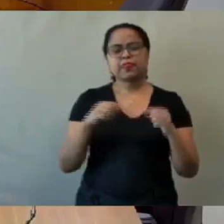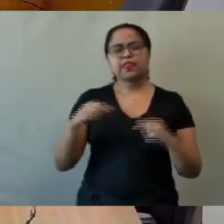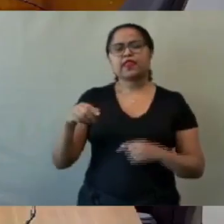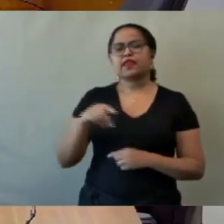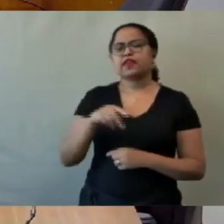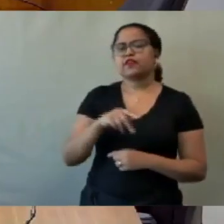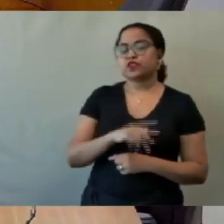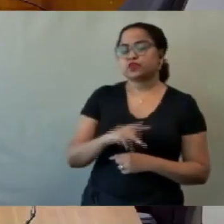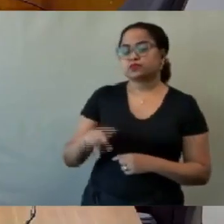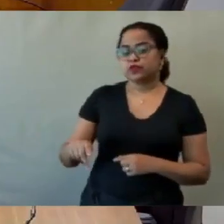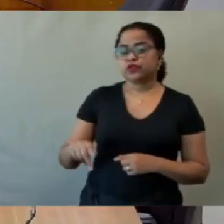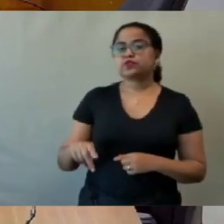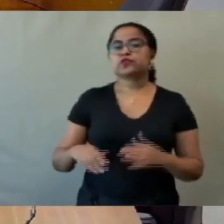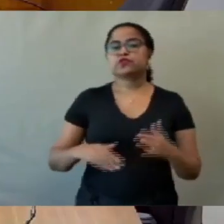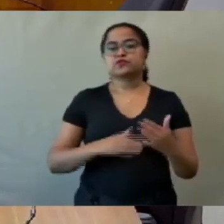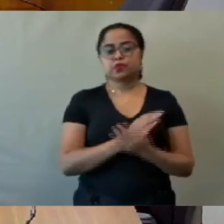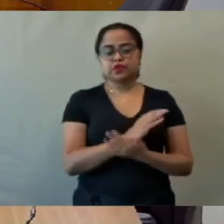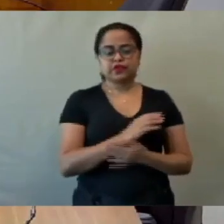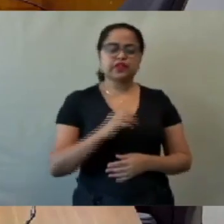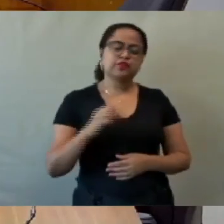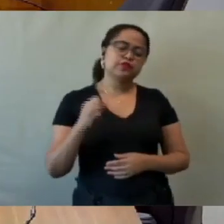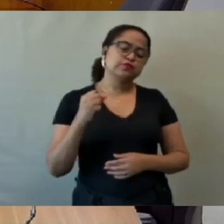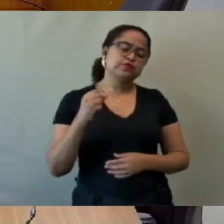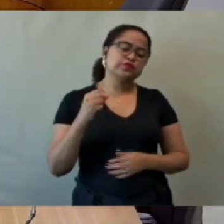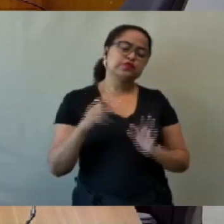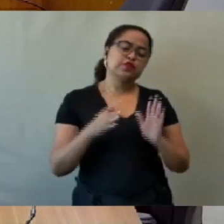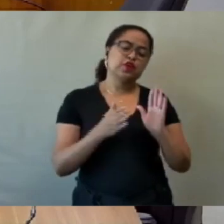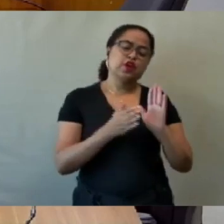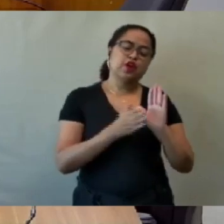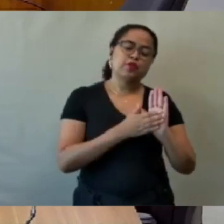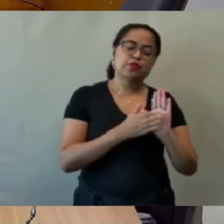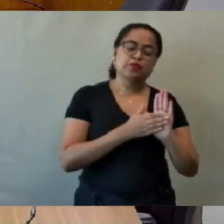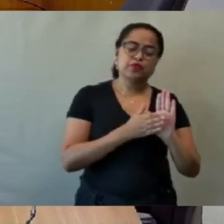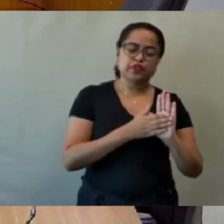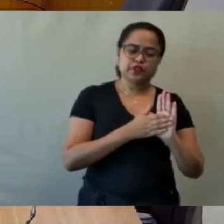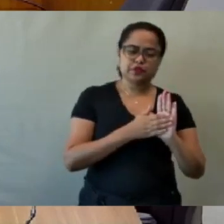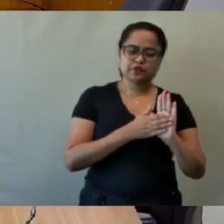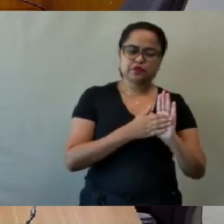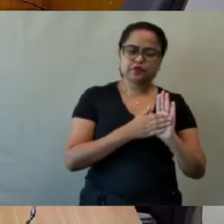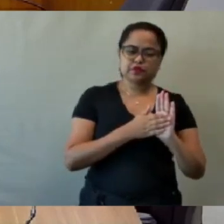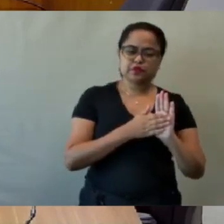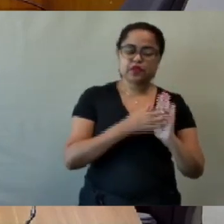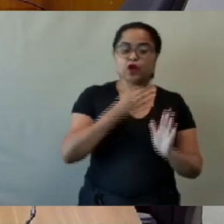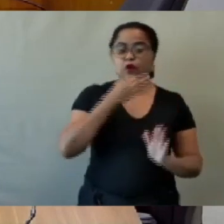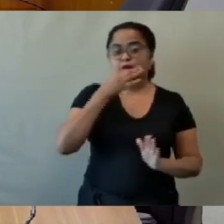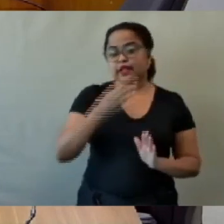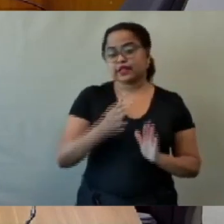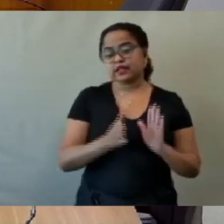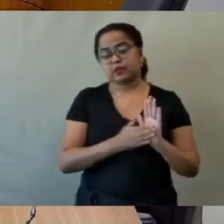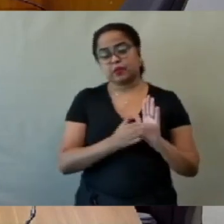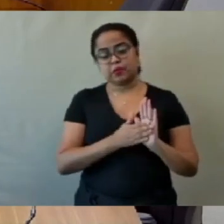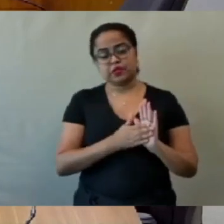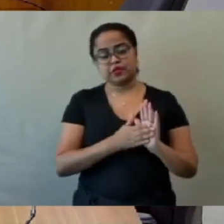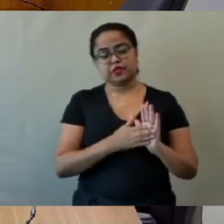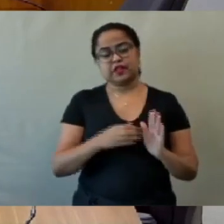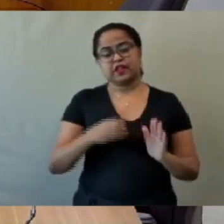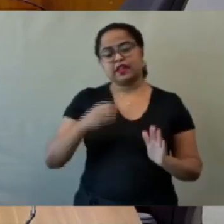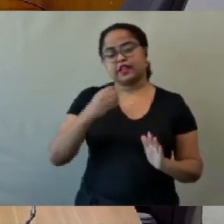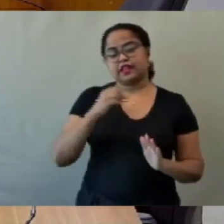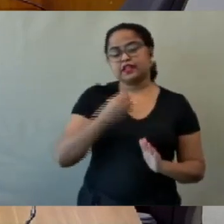Marli, também voto de acordo. Fica aprovada a proposição. Fica aprovado o parecer da proposição